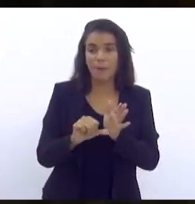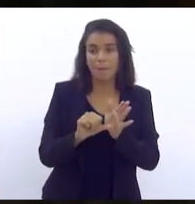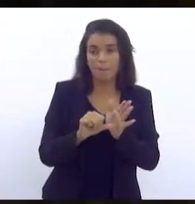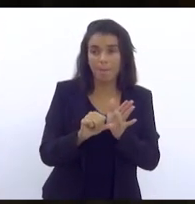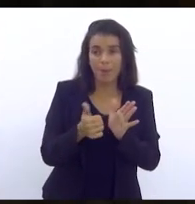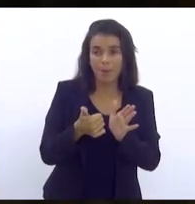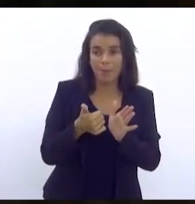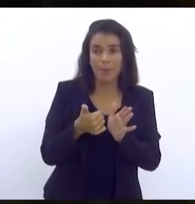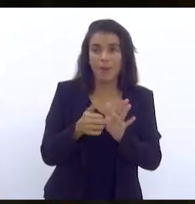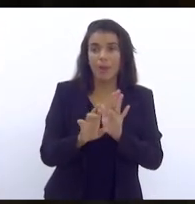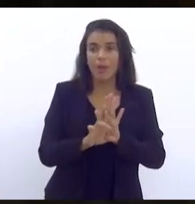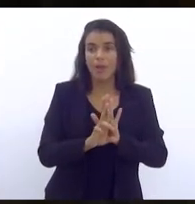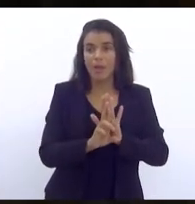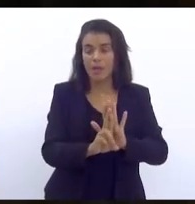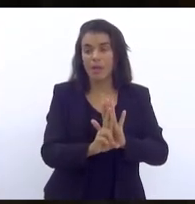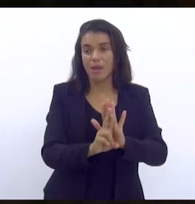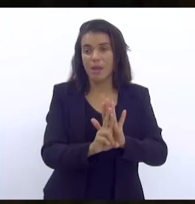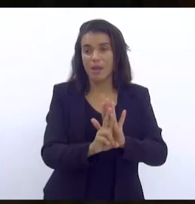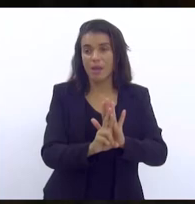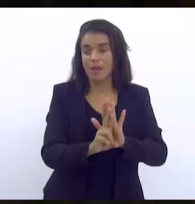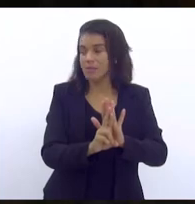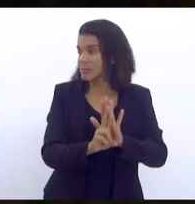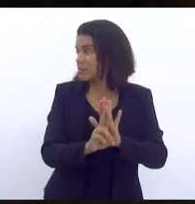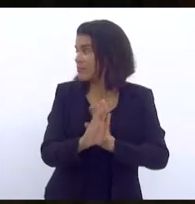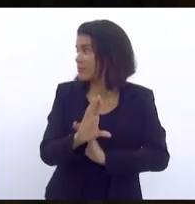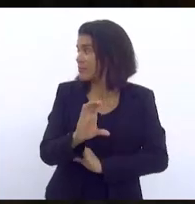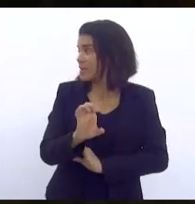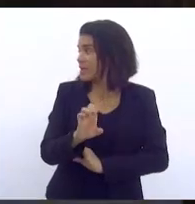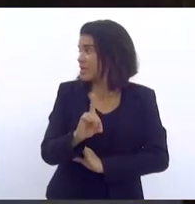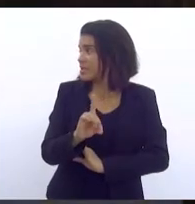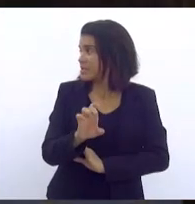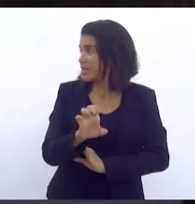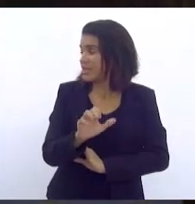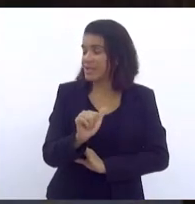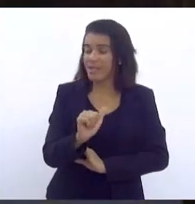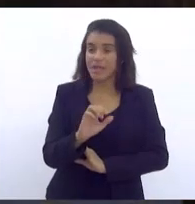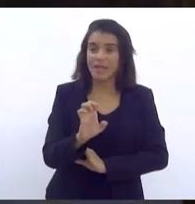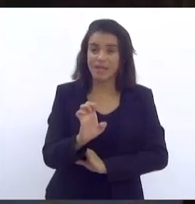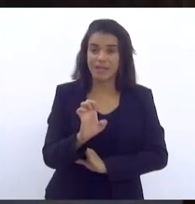para o representante que tá aí da cedai Agnaldo